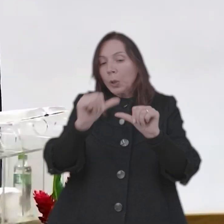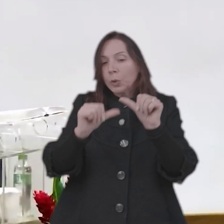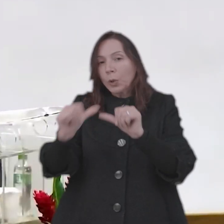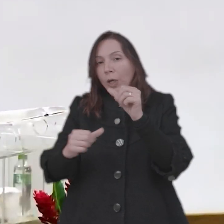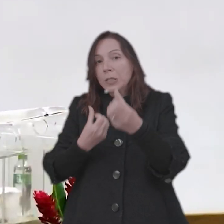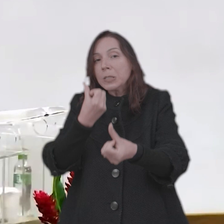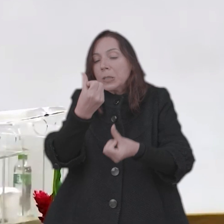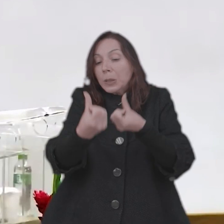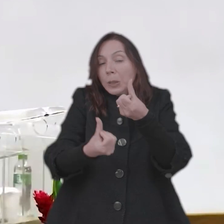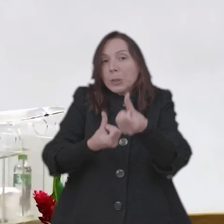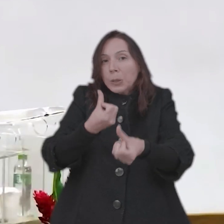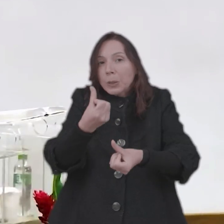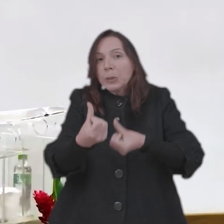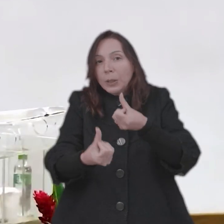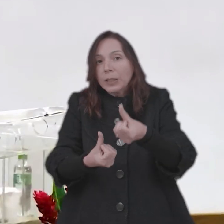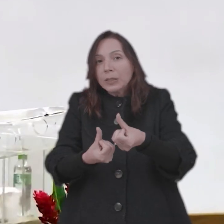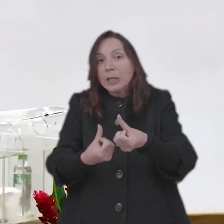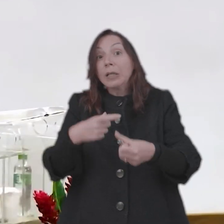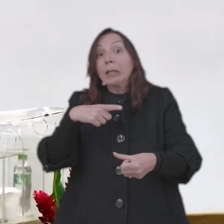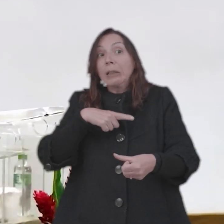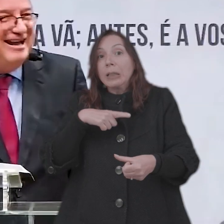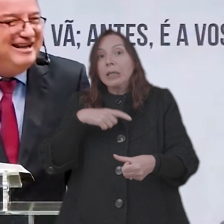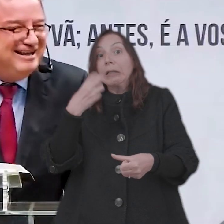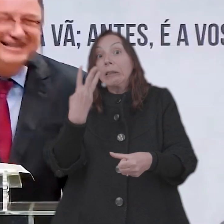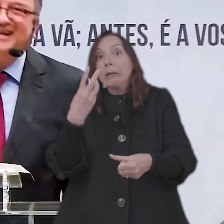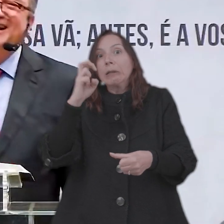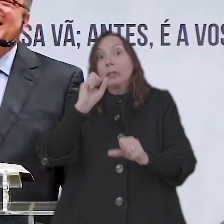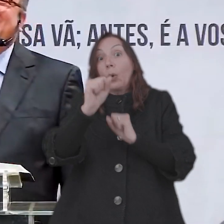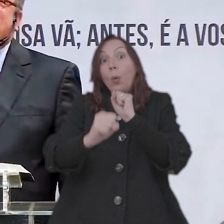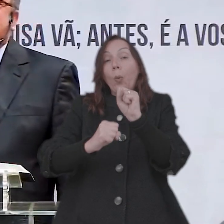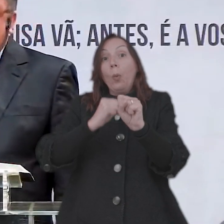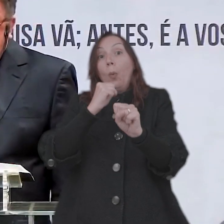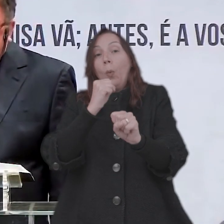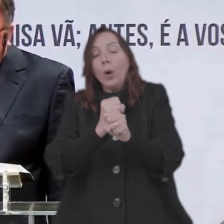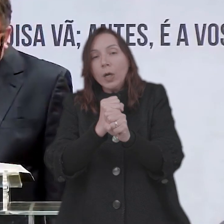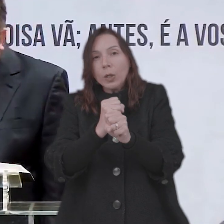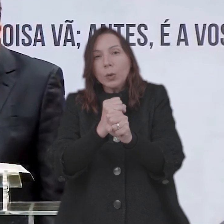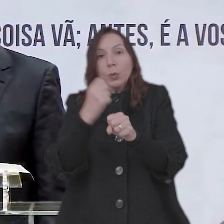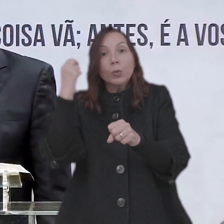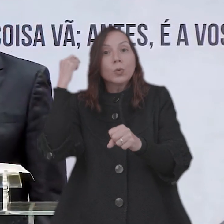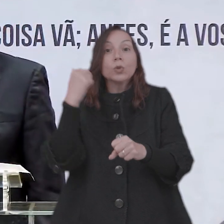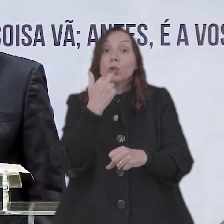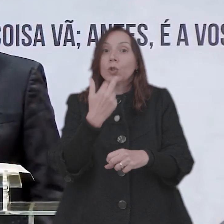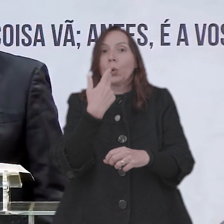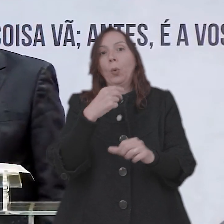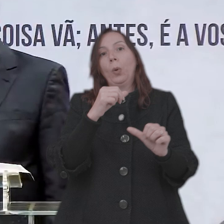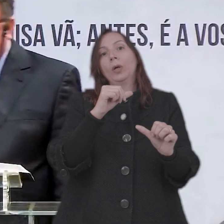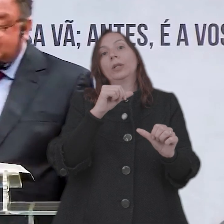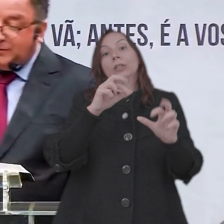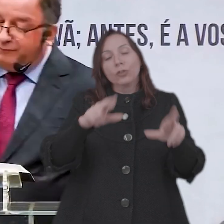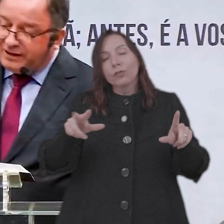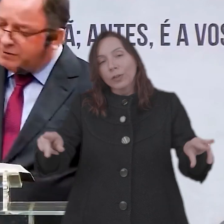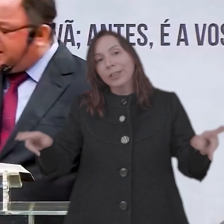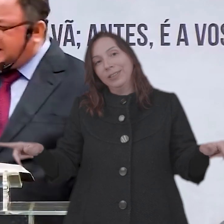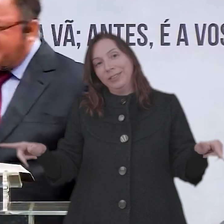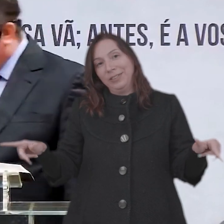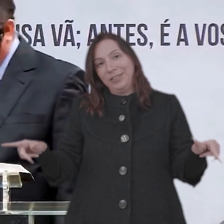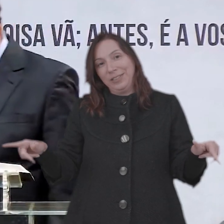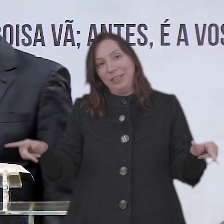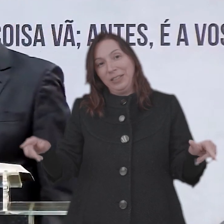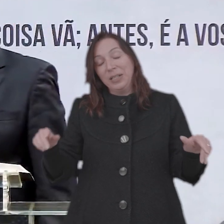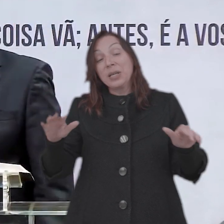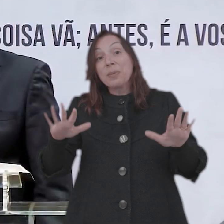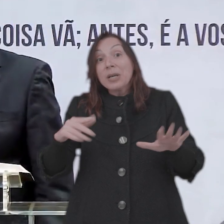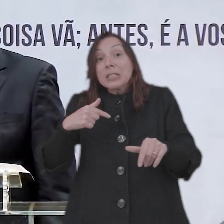você vai ter aí 35 anos, né, de diversidade, né? Mas o que eu fiquei impressionado foi que enquanto